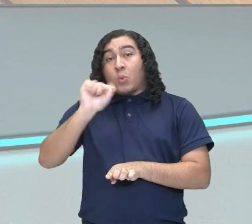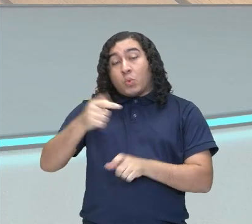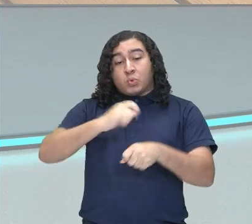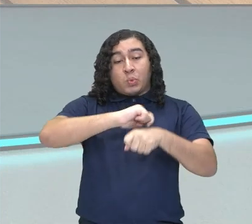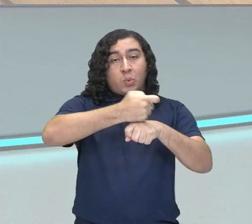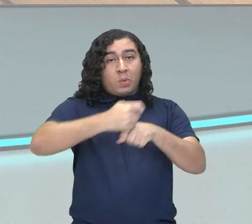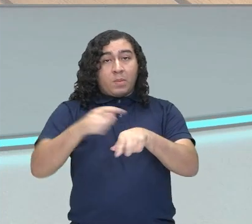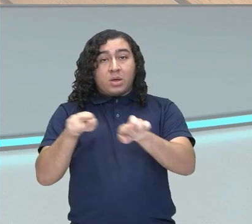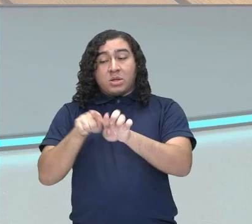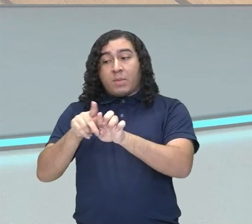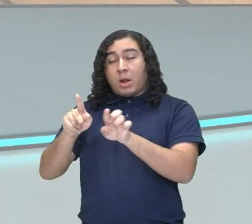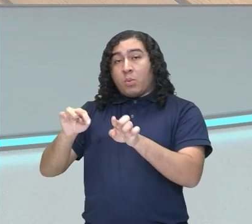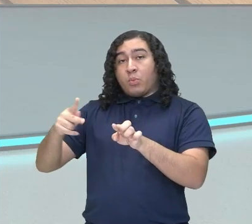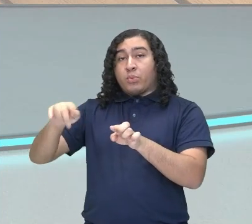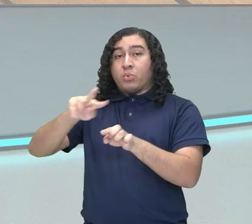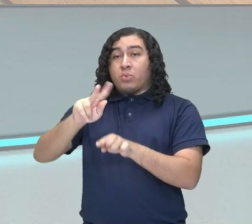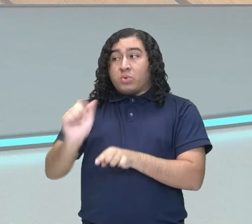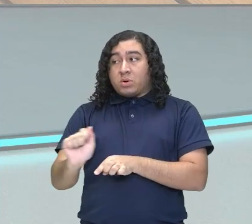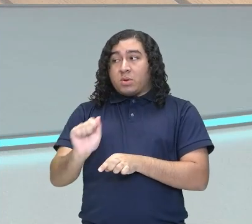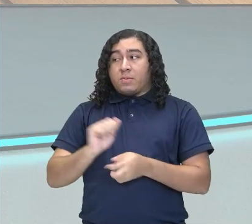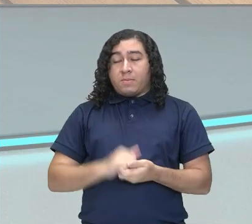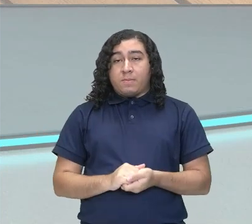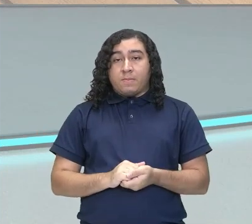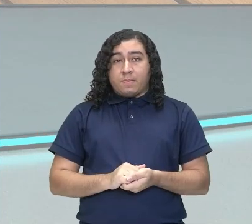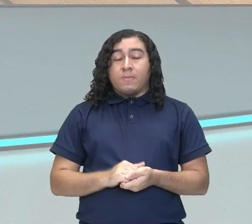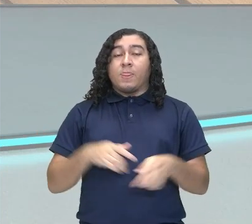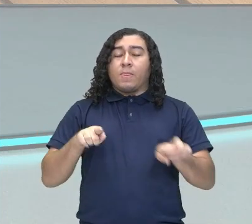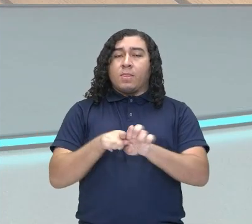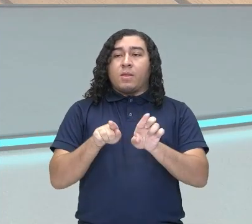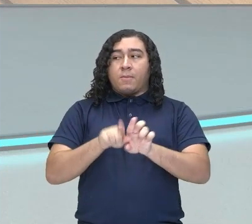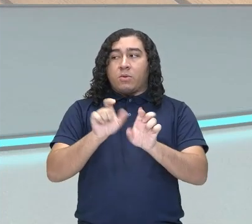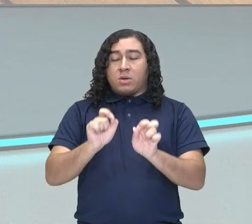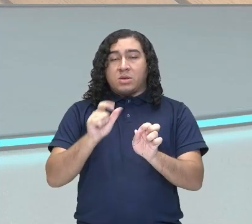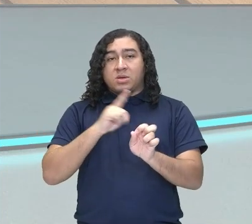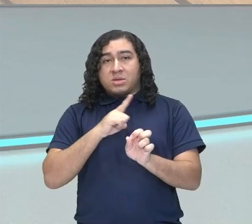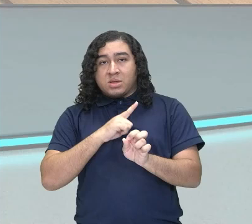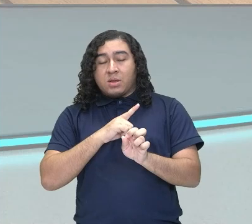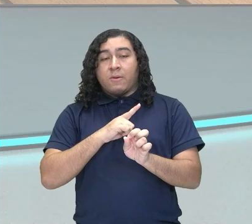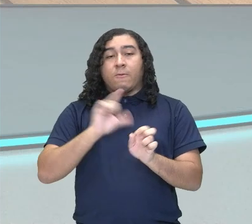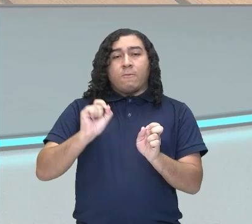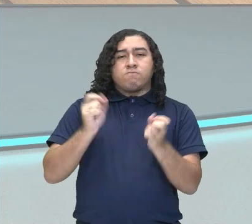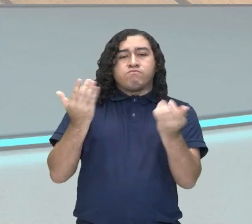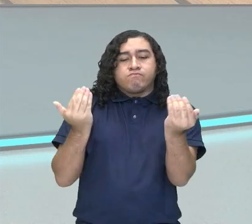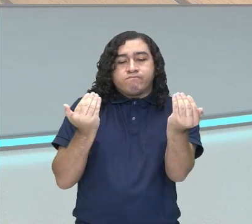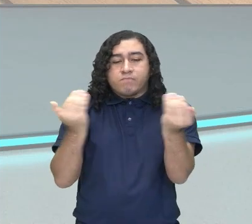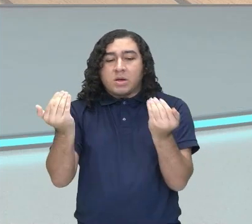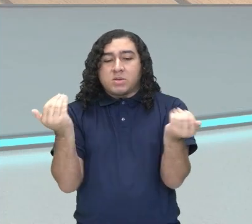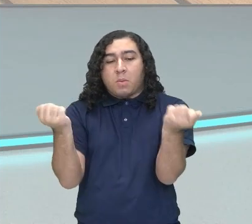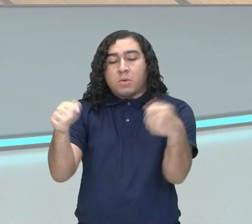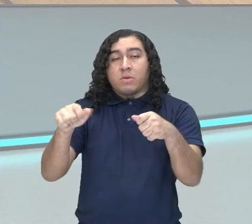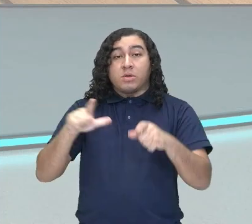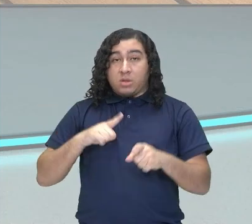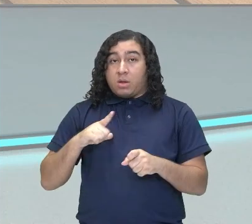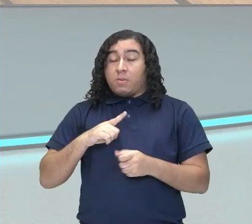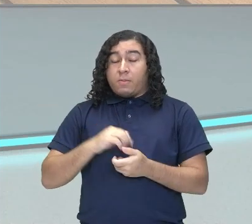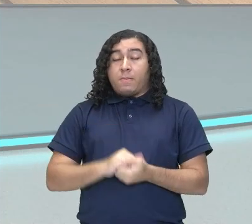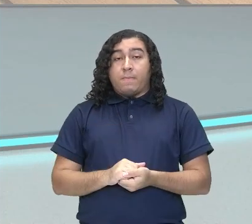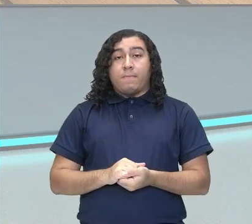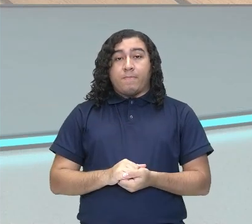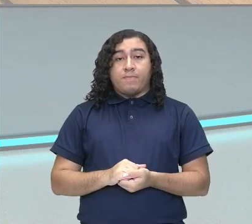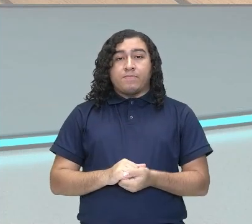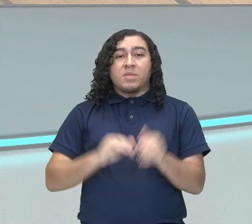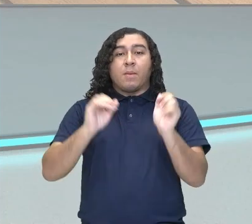da pupunha. Vou precisar de uma pessoa e de outra. Assim eu vou conseguir fazer o comparativo. Eu